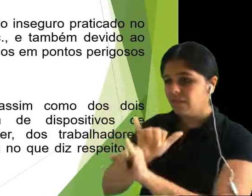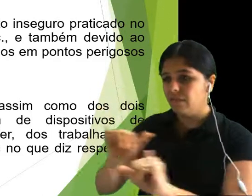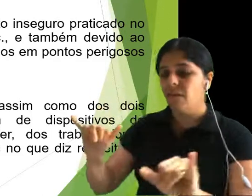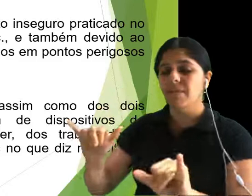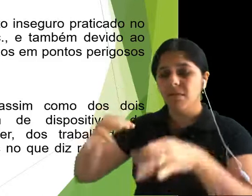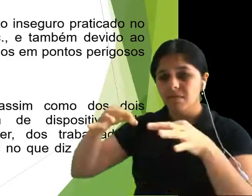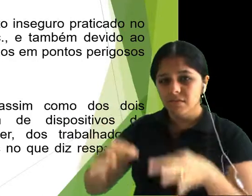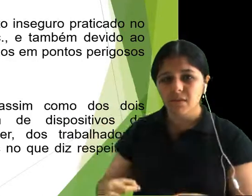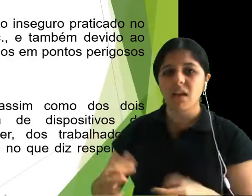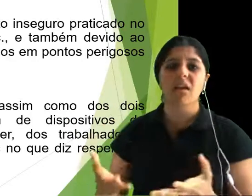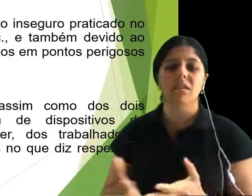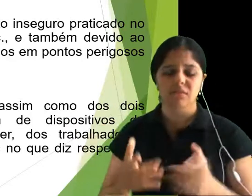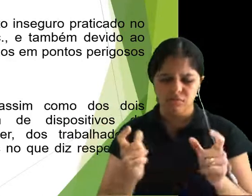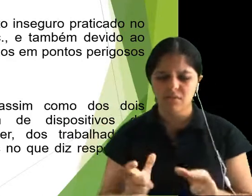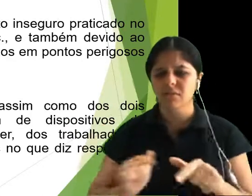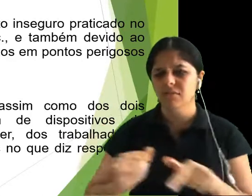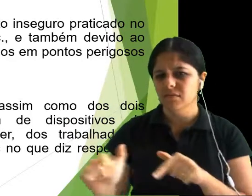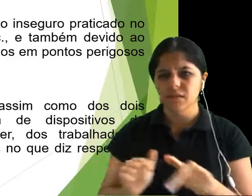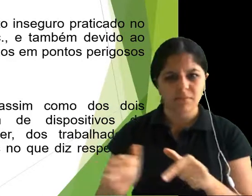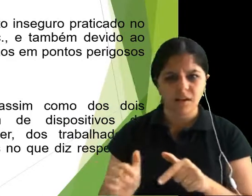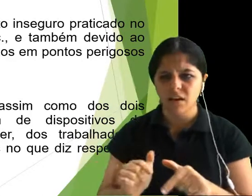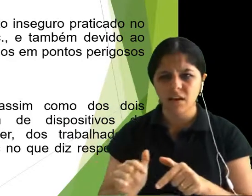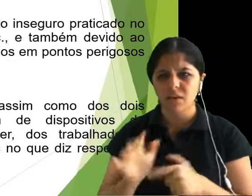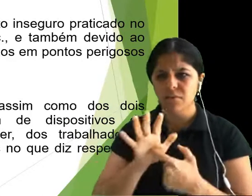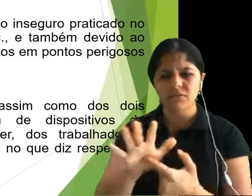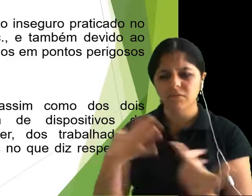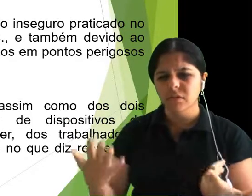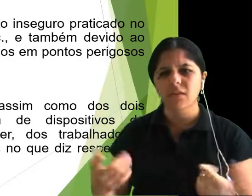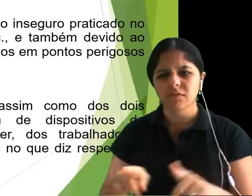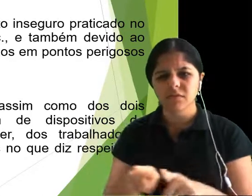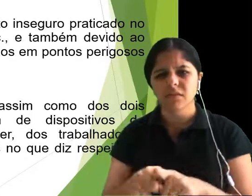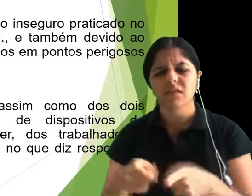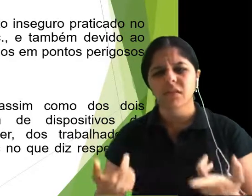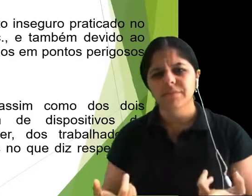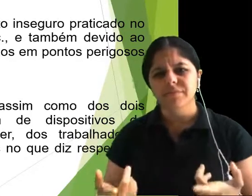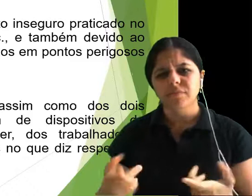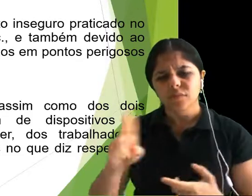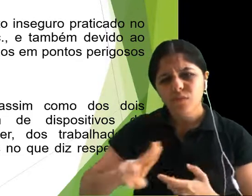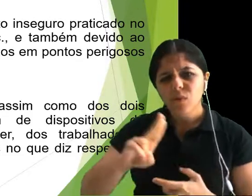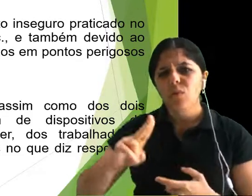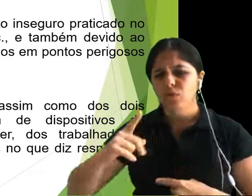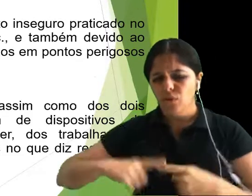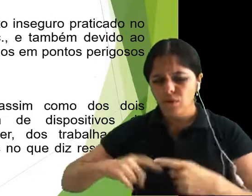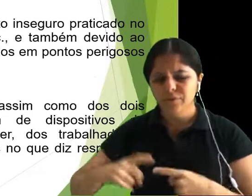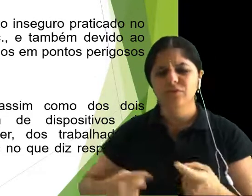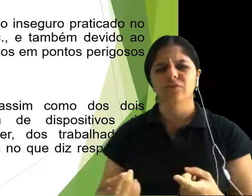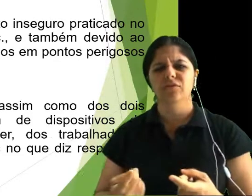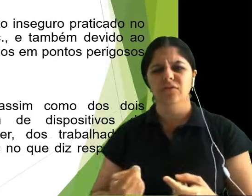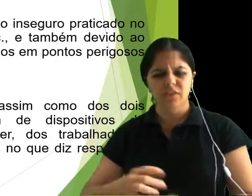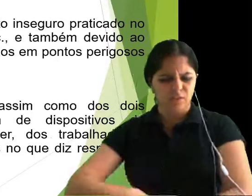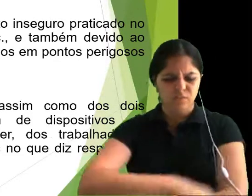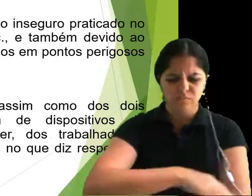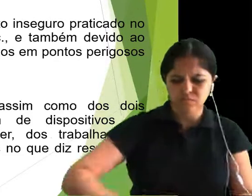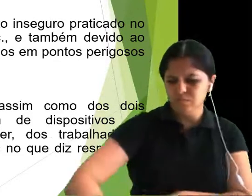correta no local de trabalho, a proteção, né, dos equipamentos, de partes móveis, de